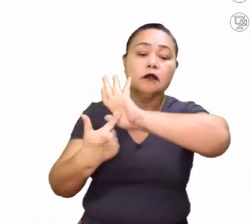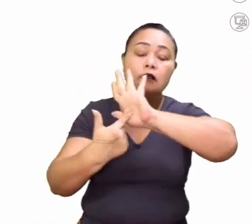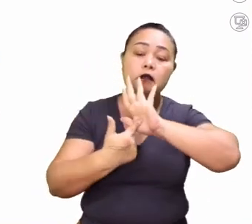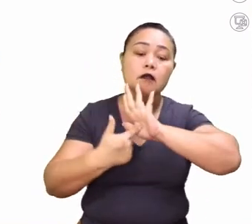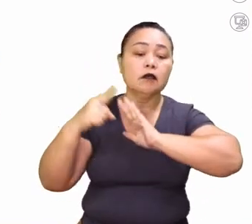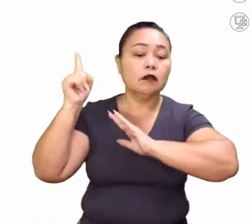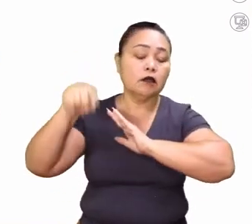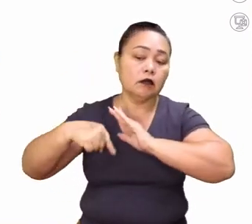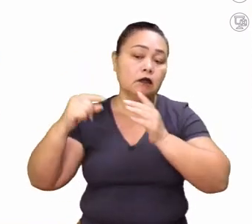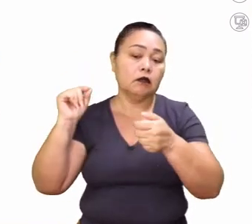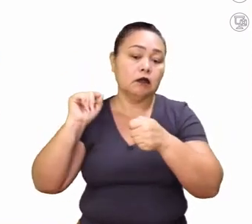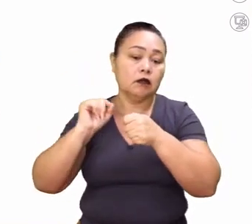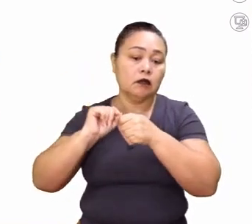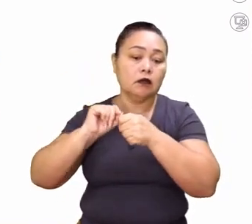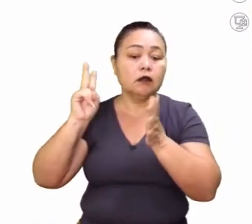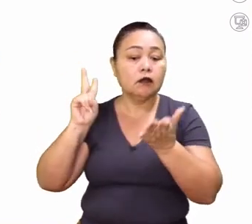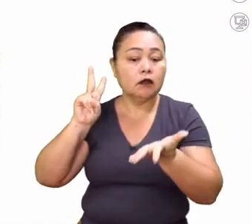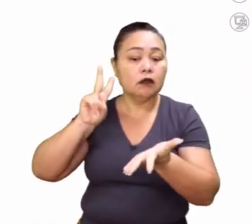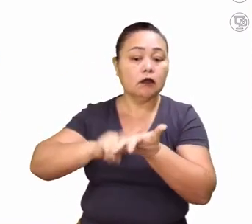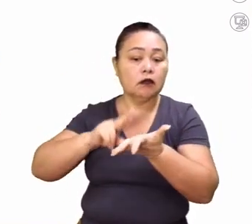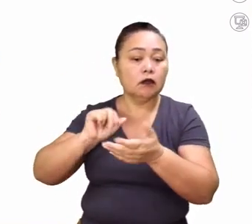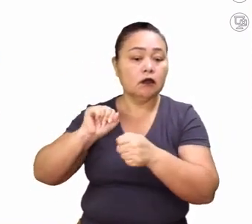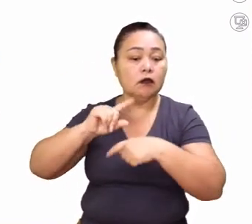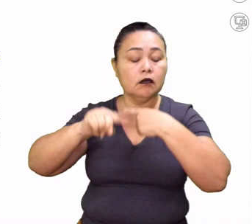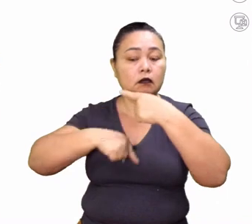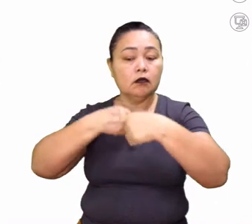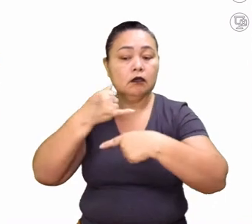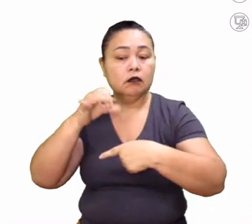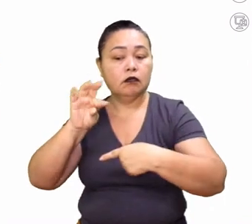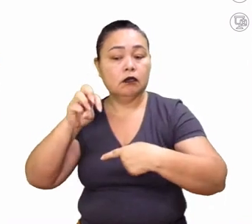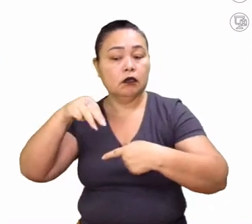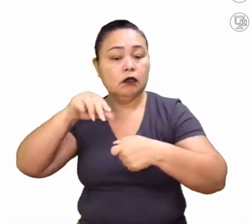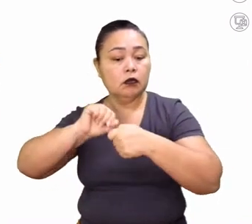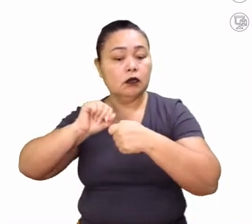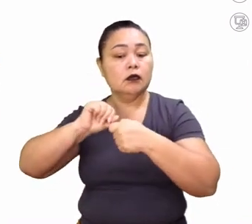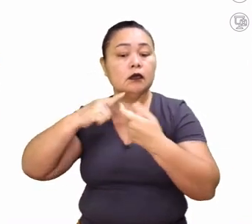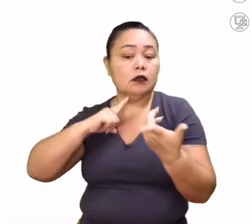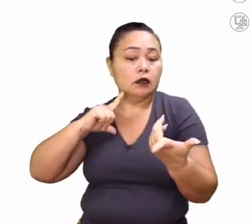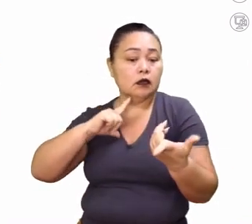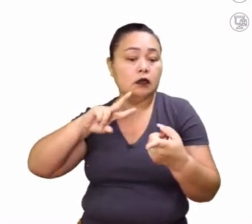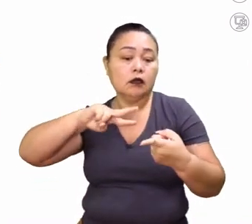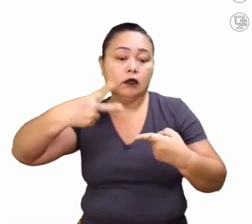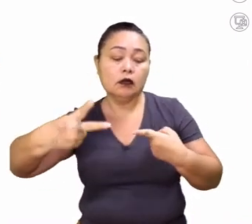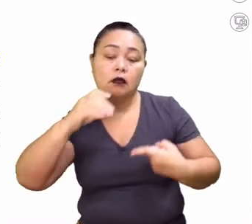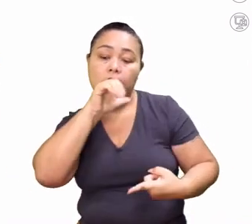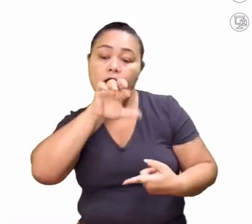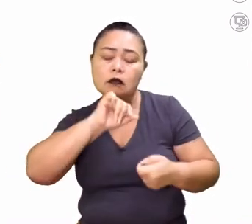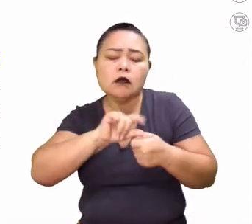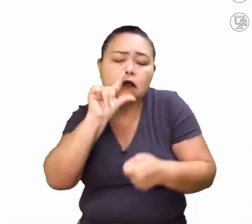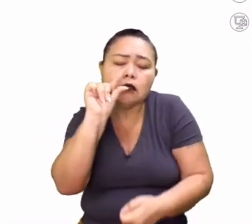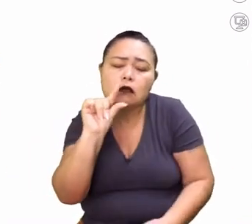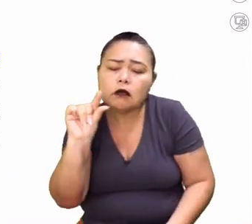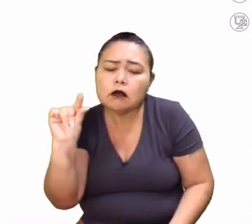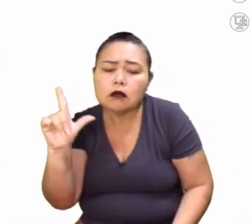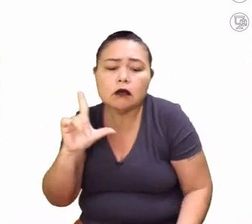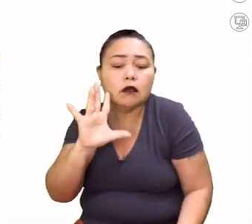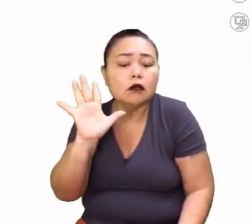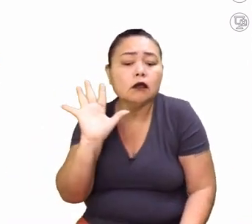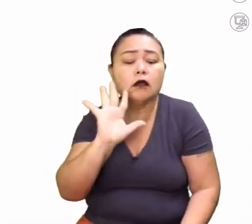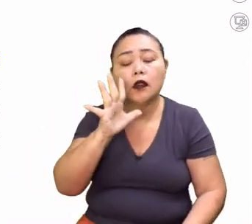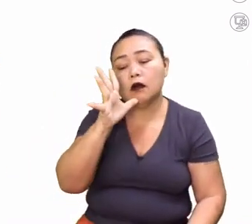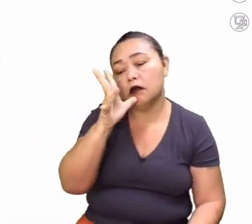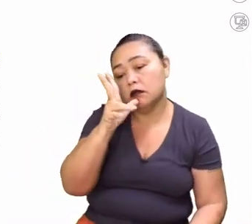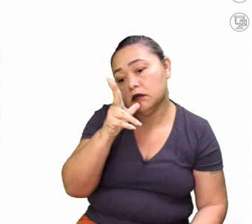acima é válida para processo isotérmico ou seja processo em que haja troca de calor tão pequenas ou